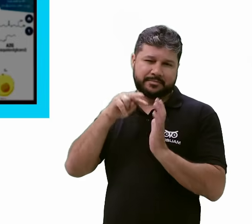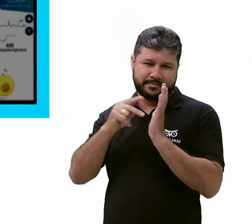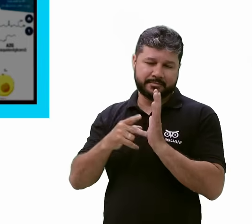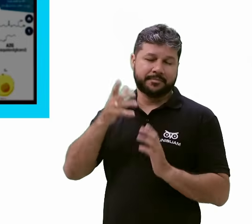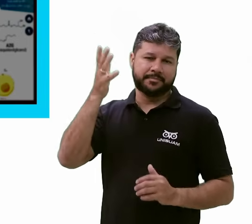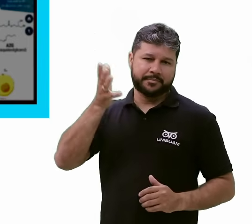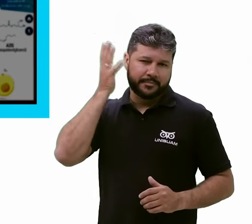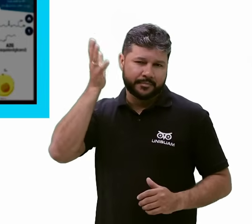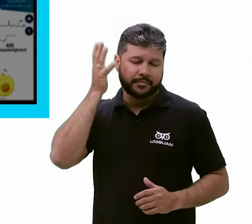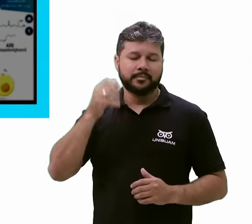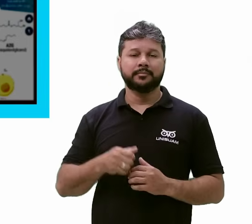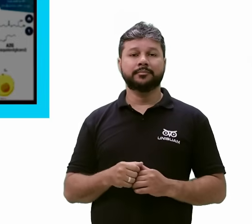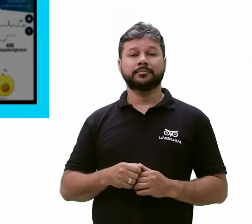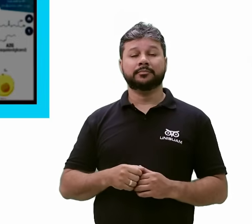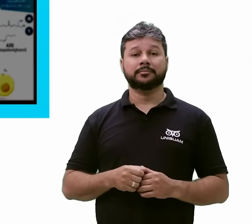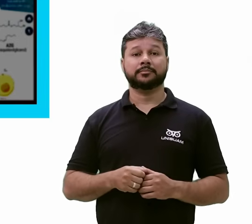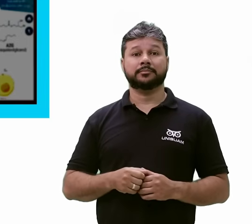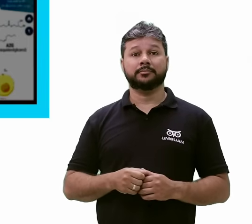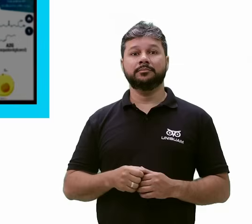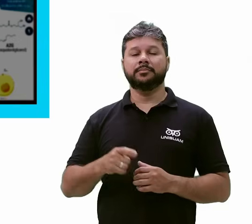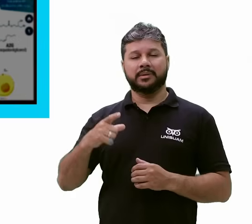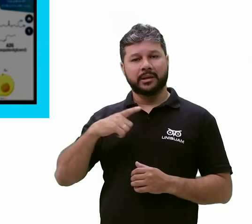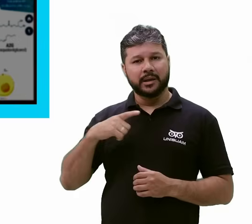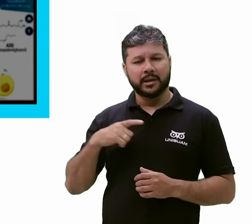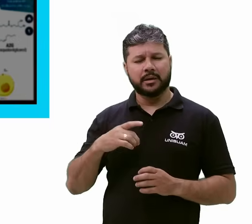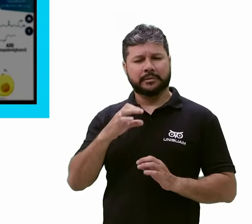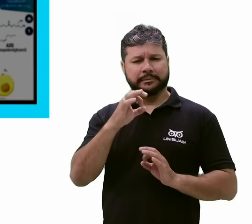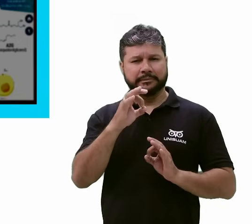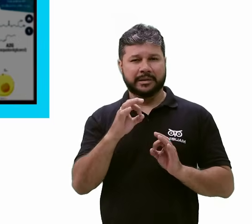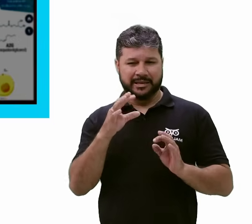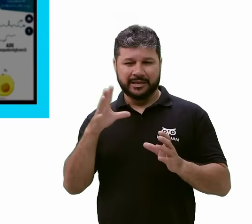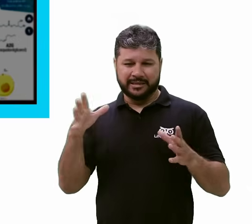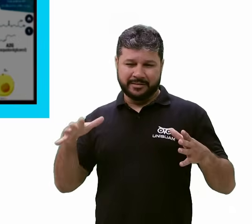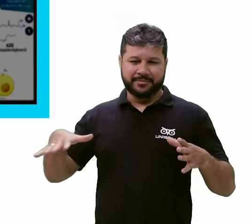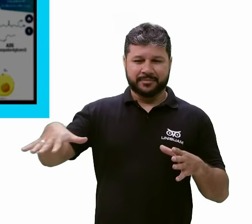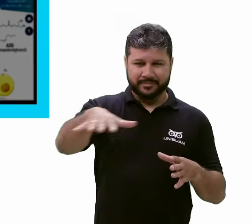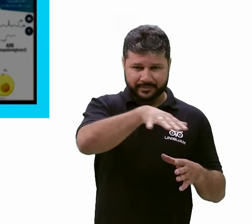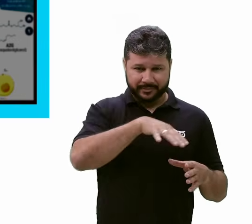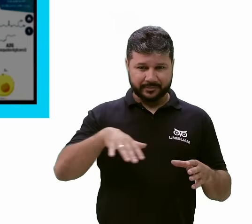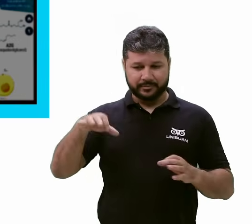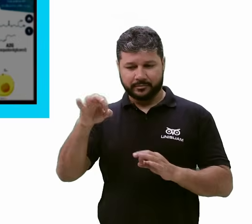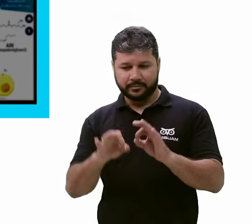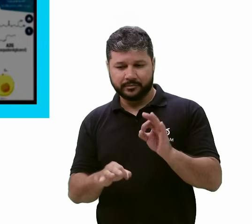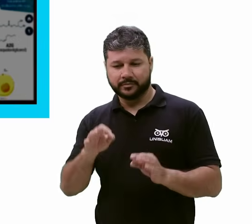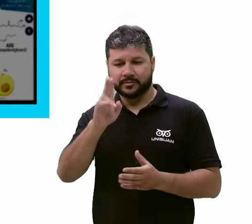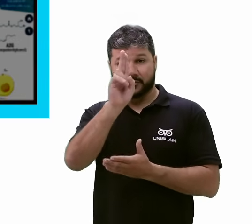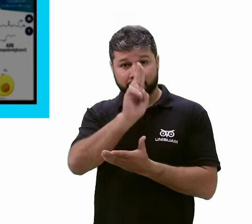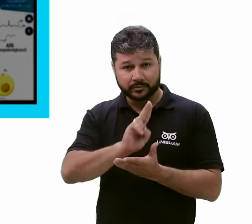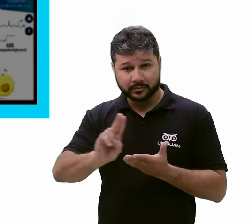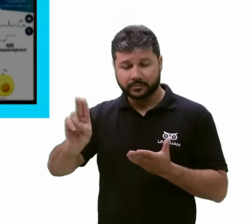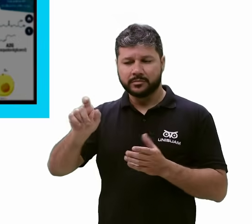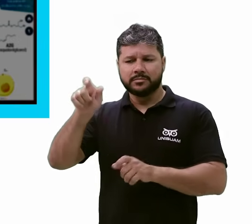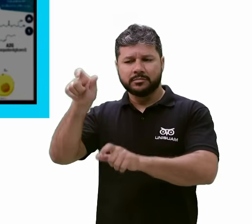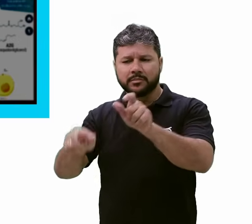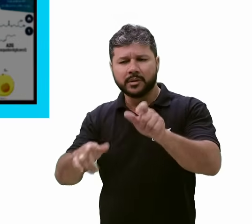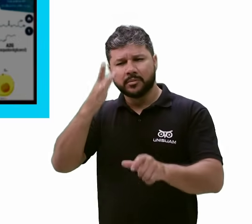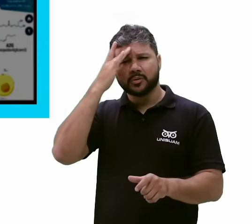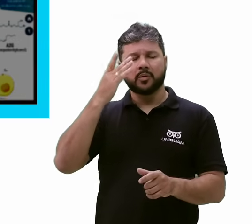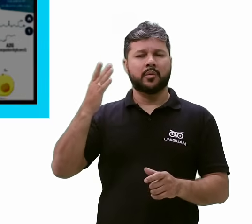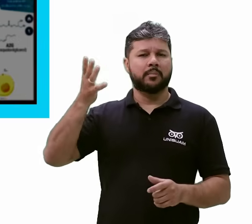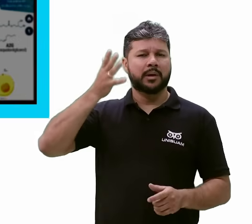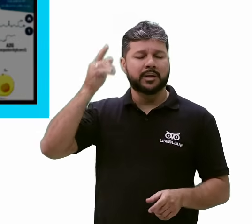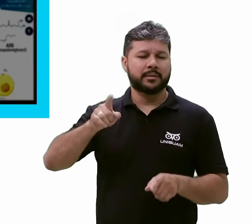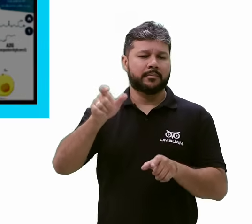palestrantes. Então, você tem todo aquele organismo, né, universitário, todos